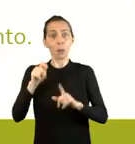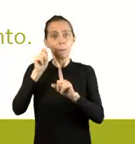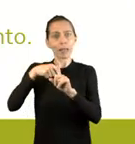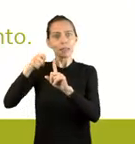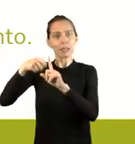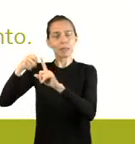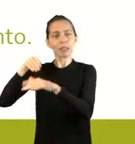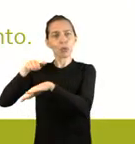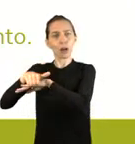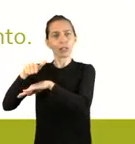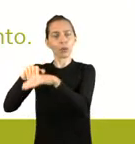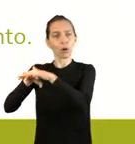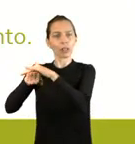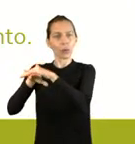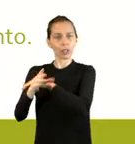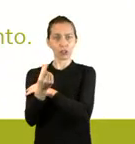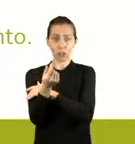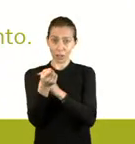caso aconteça alguma coisa